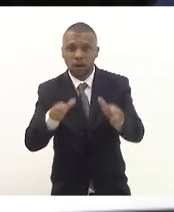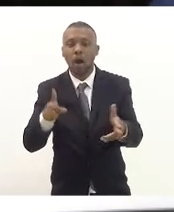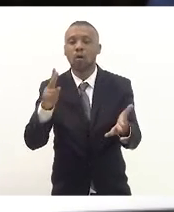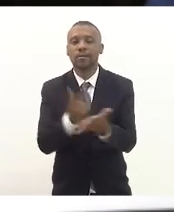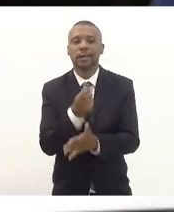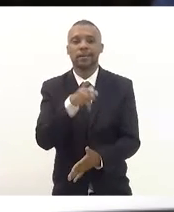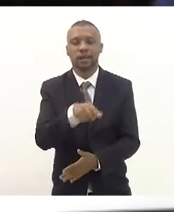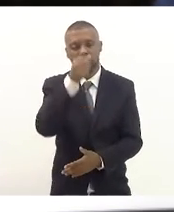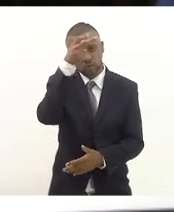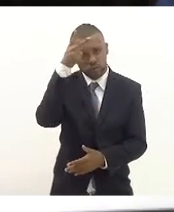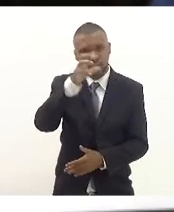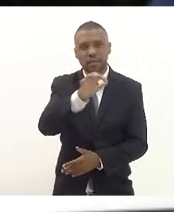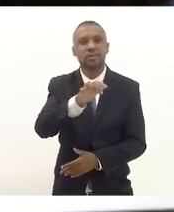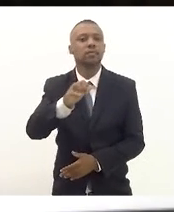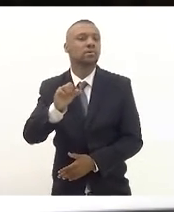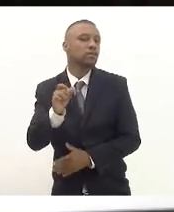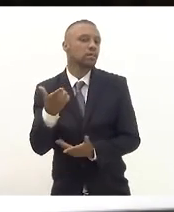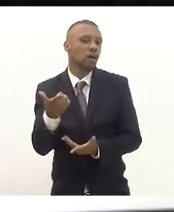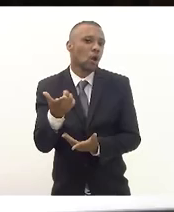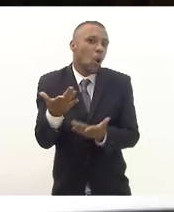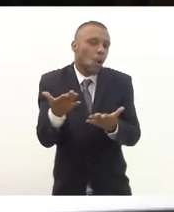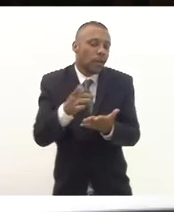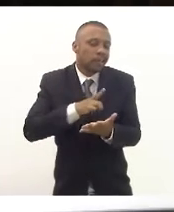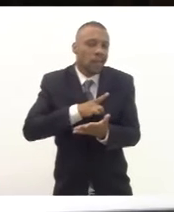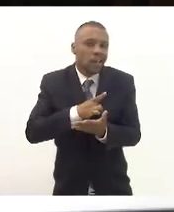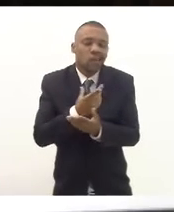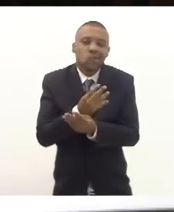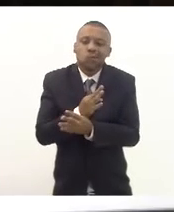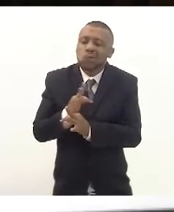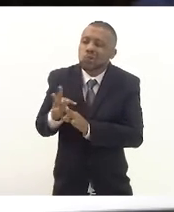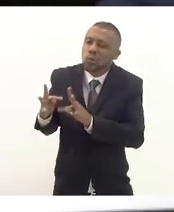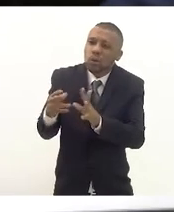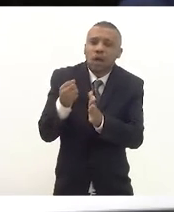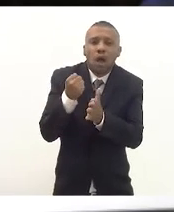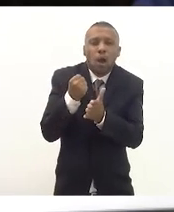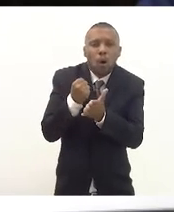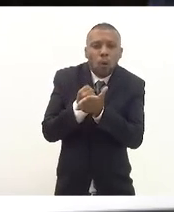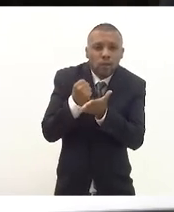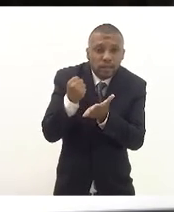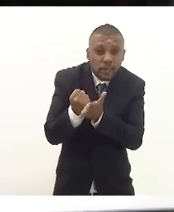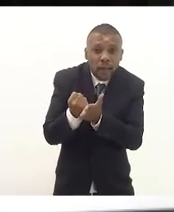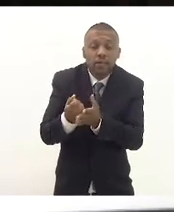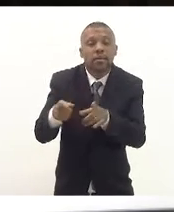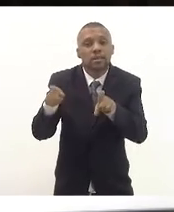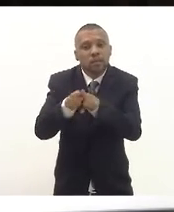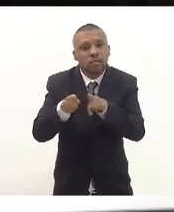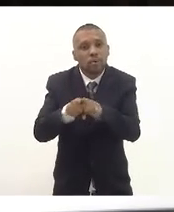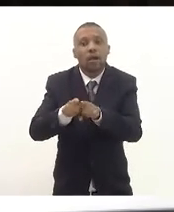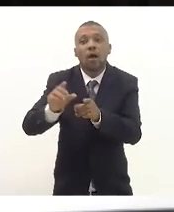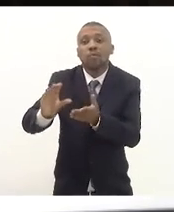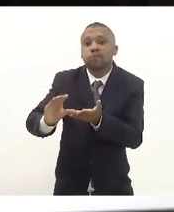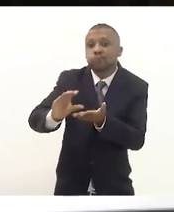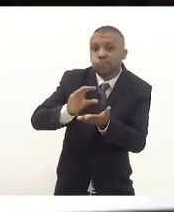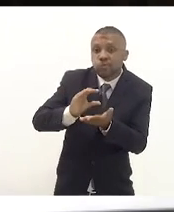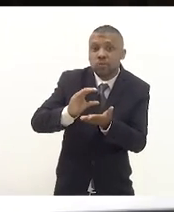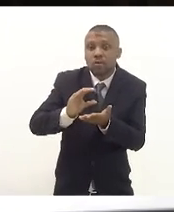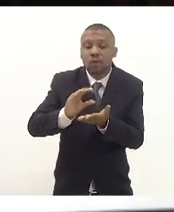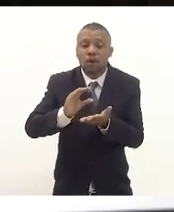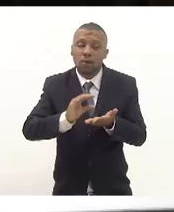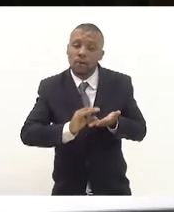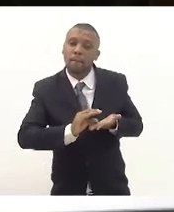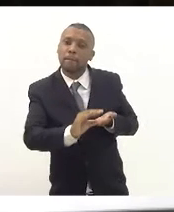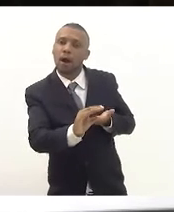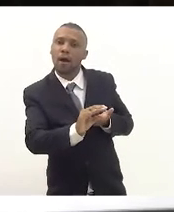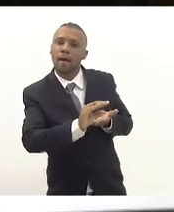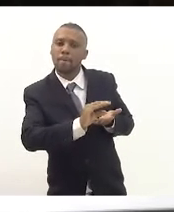Caxias vive Duque de Caxias está toda contratada e com recursos aprovisionadas para pagar a conta